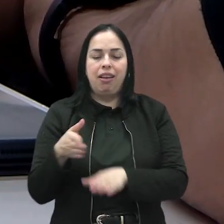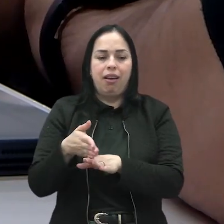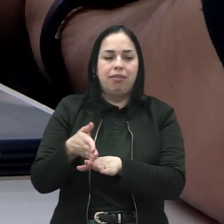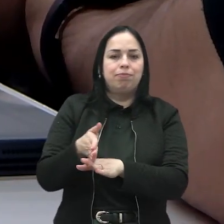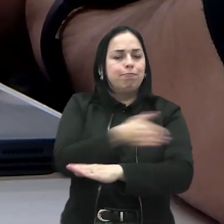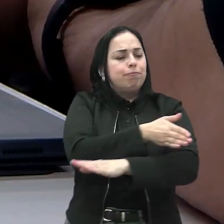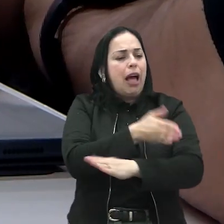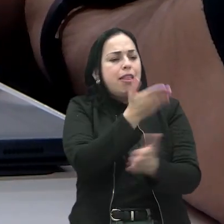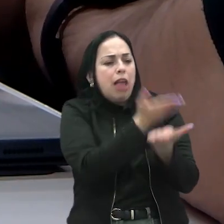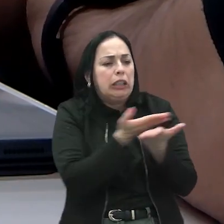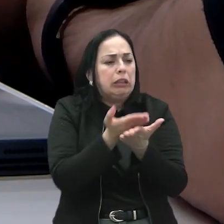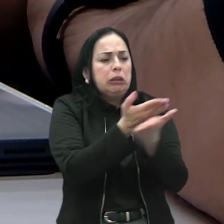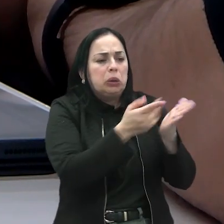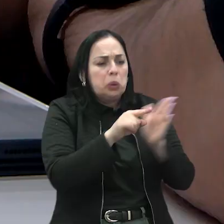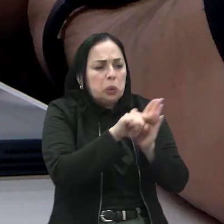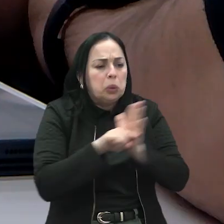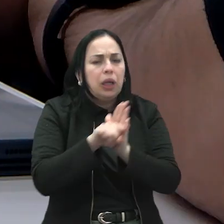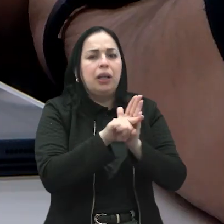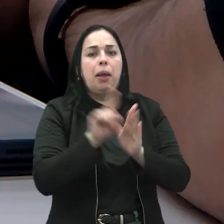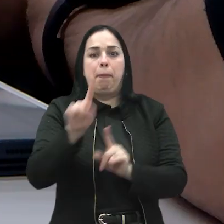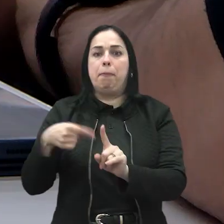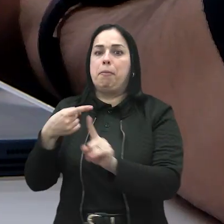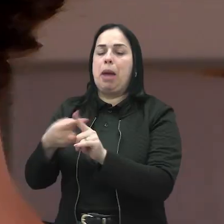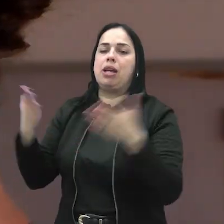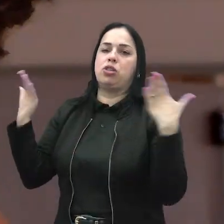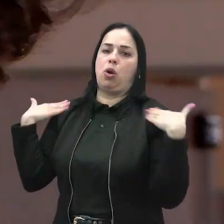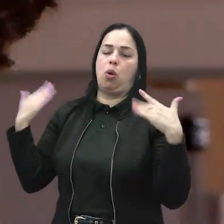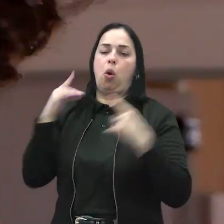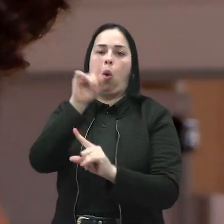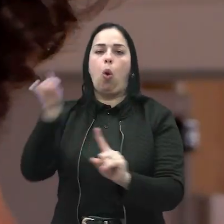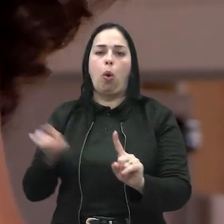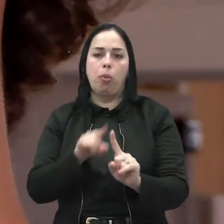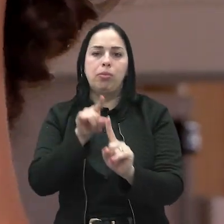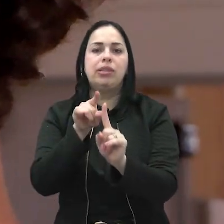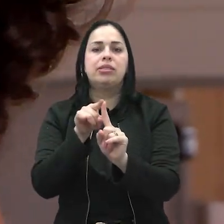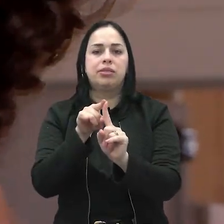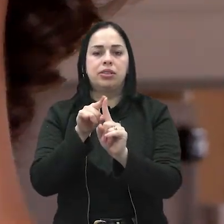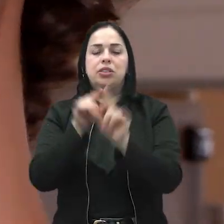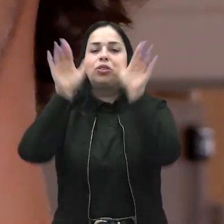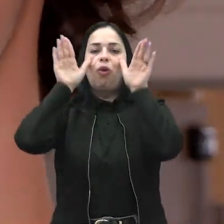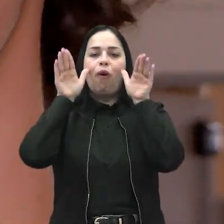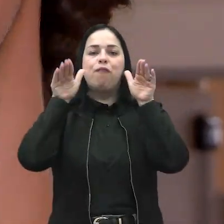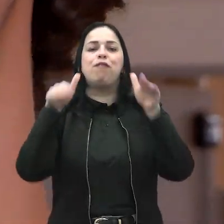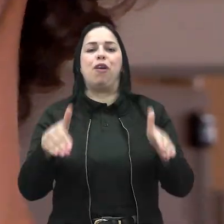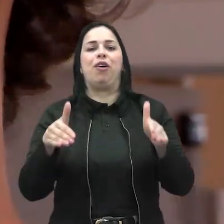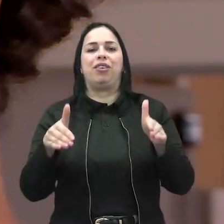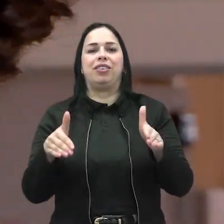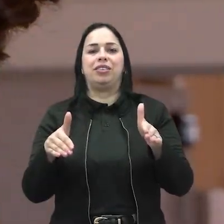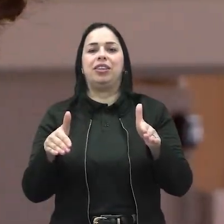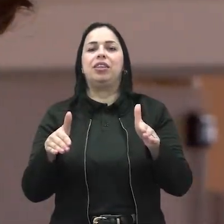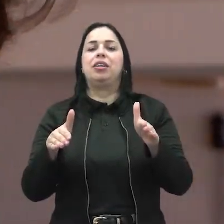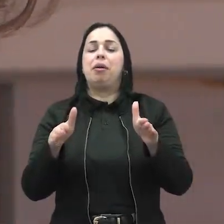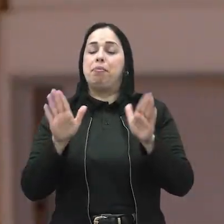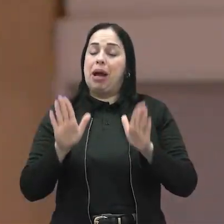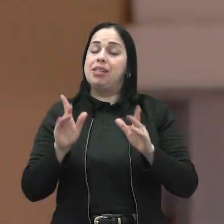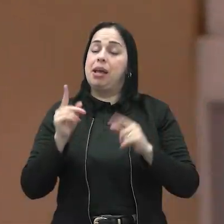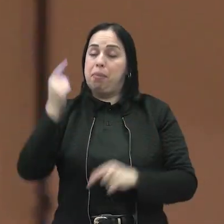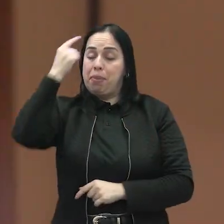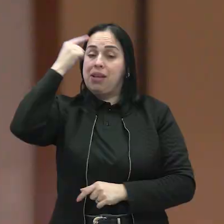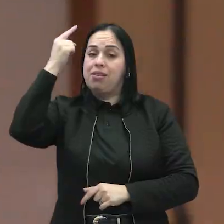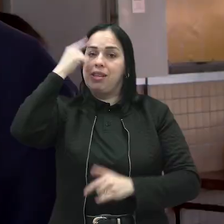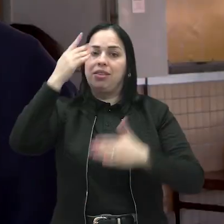matéria atrasada com atividades de lazer. O objetivo é manter o foco sem abrir mão